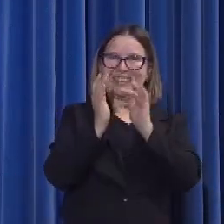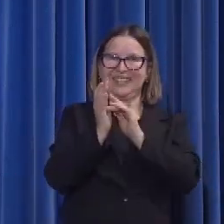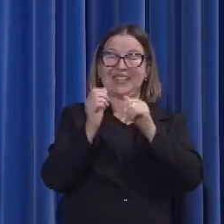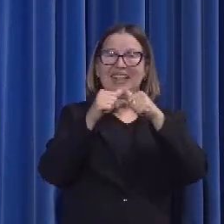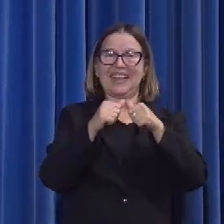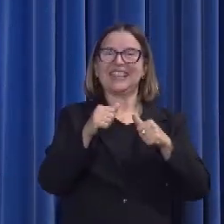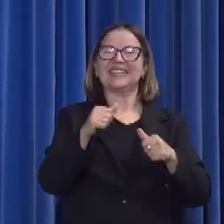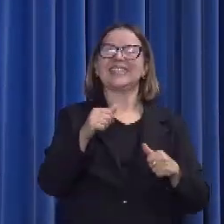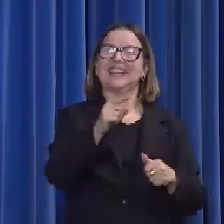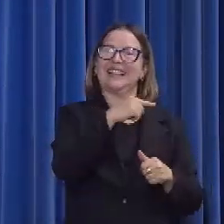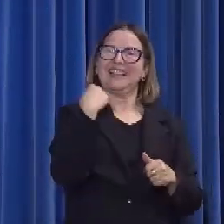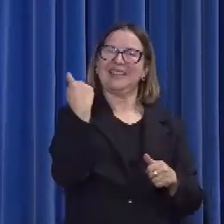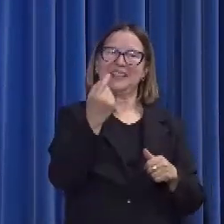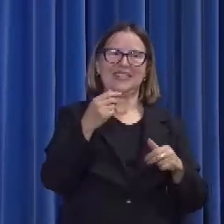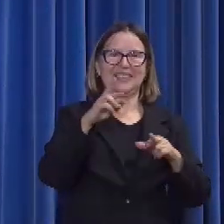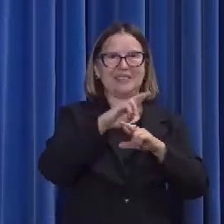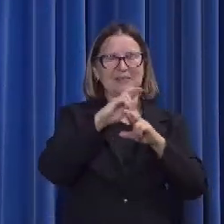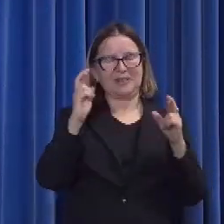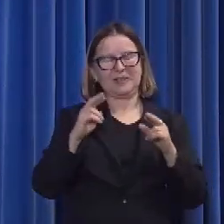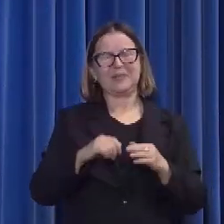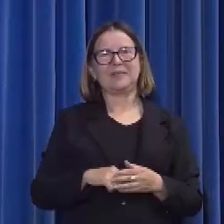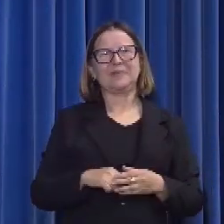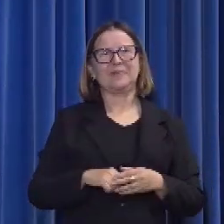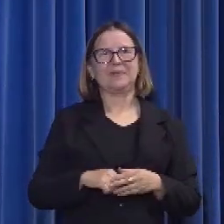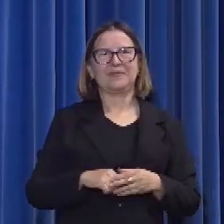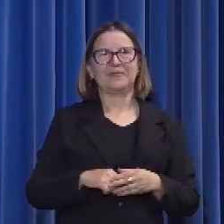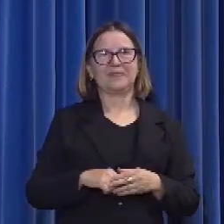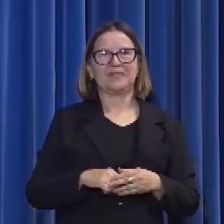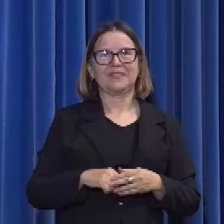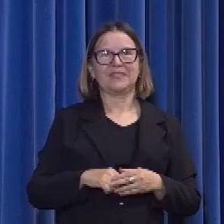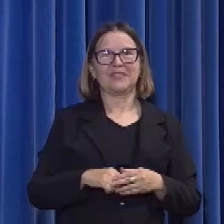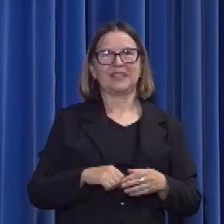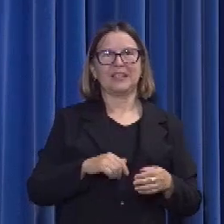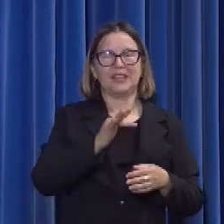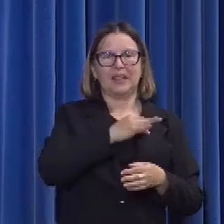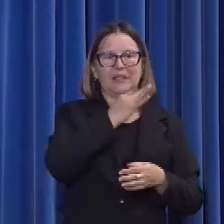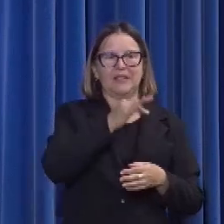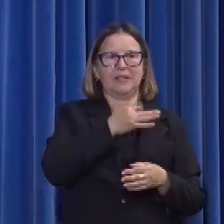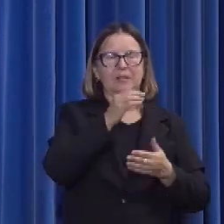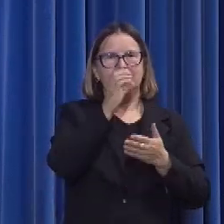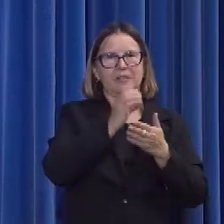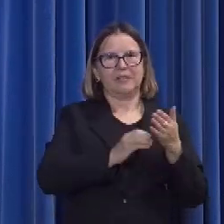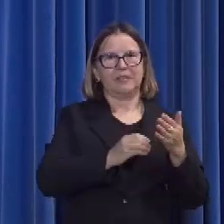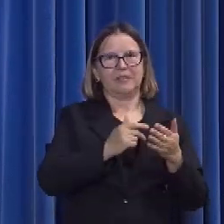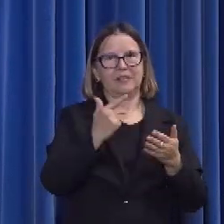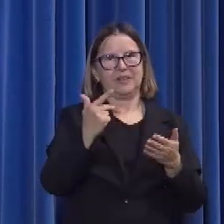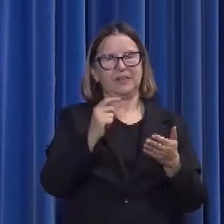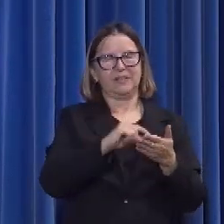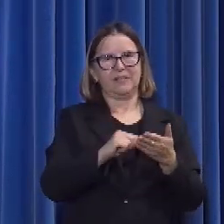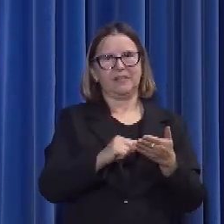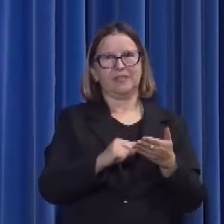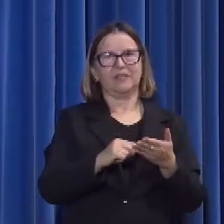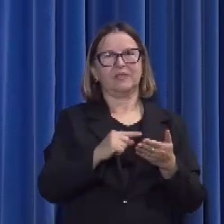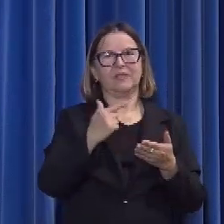esperança. Eu queria ler Filipenses capítulo 3, versículo 20 e 21.